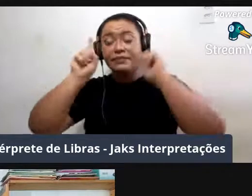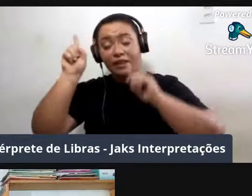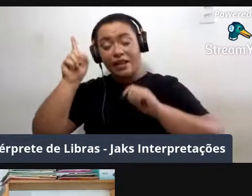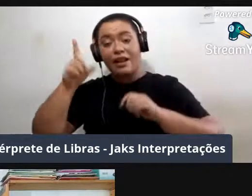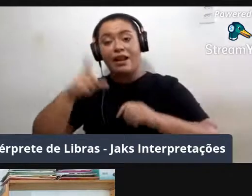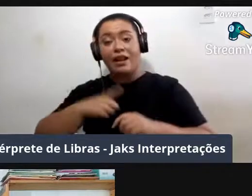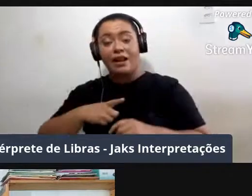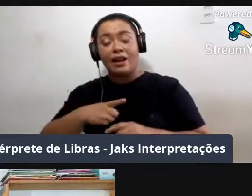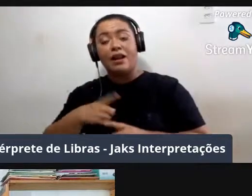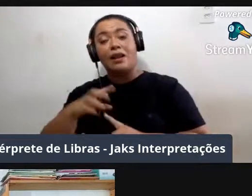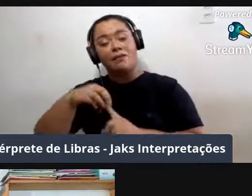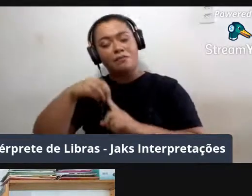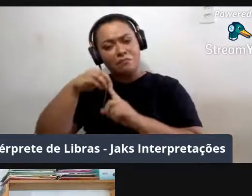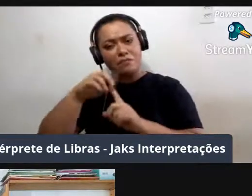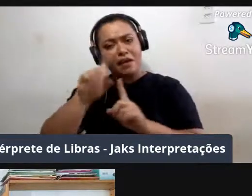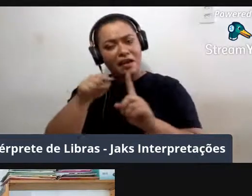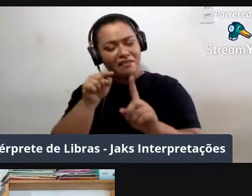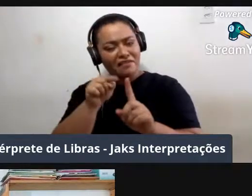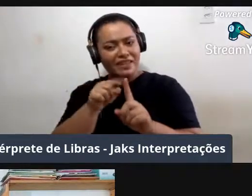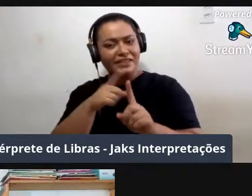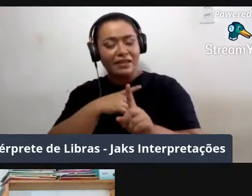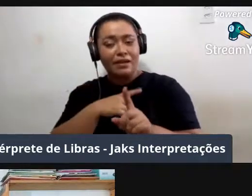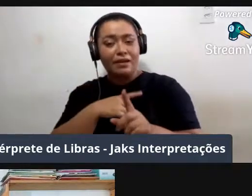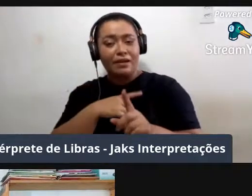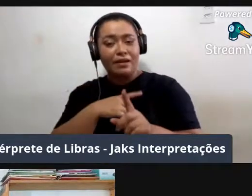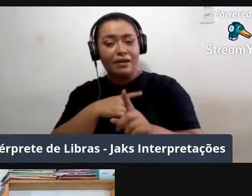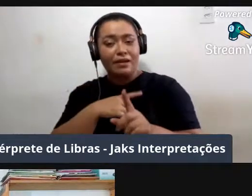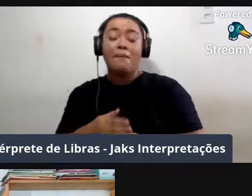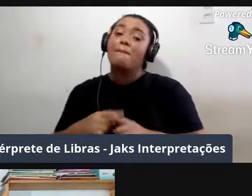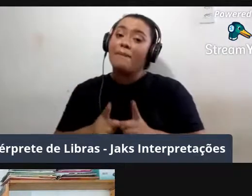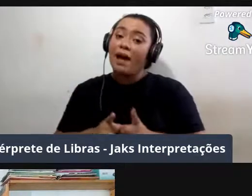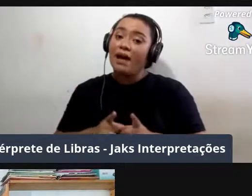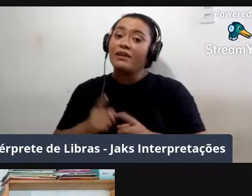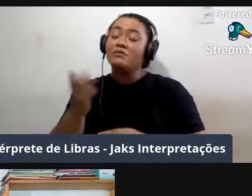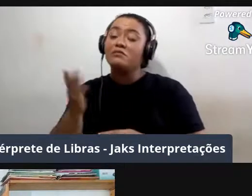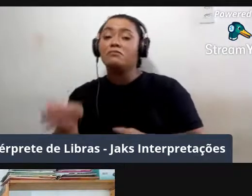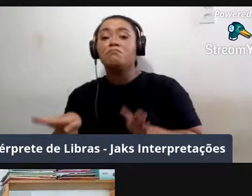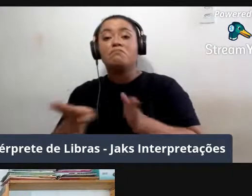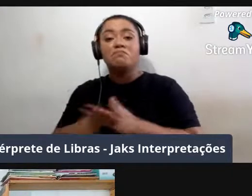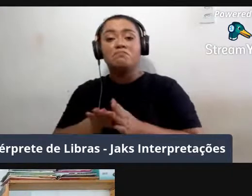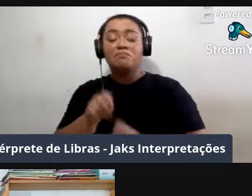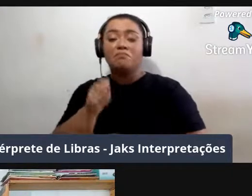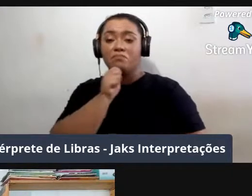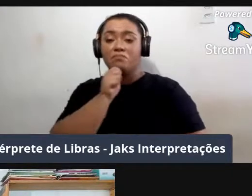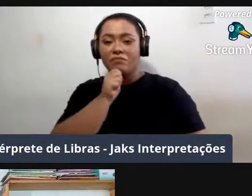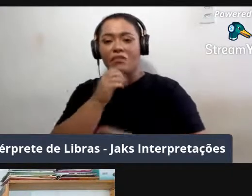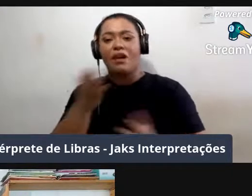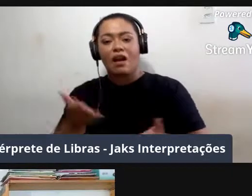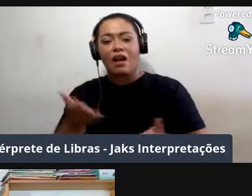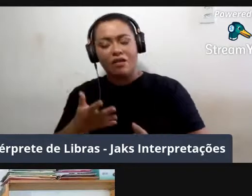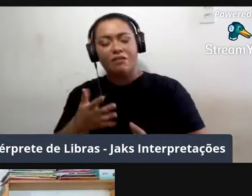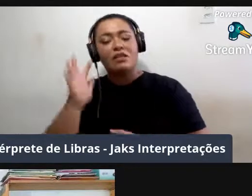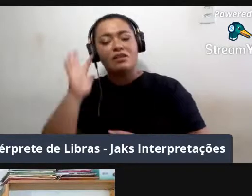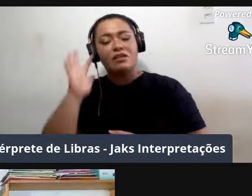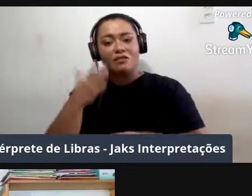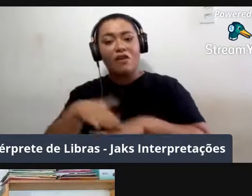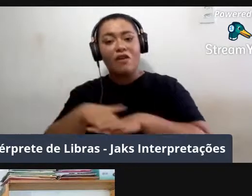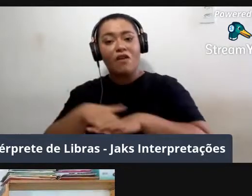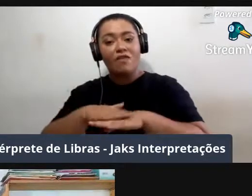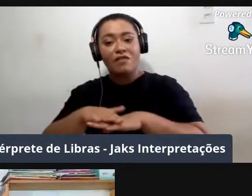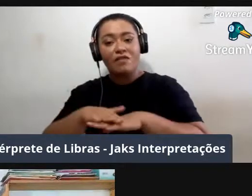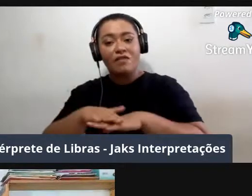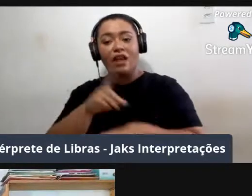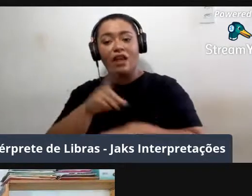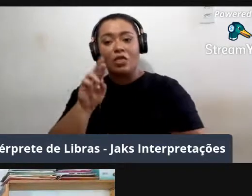conseguiu chegar, a gente decidiu conversar com Dora Pancararu, que é uma querida, que